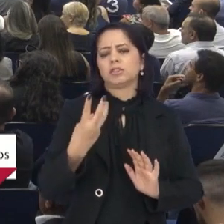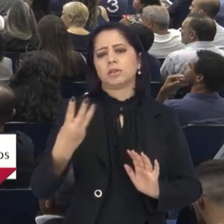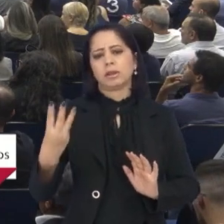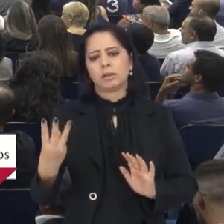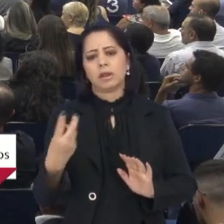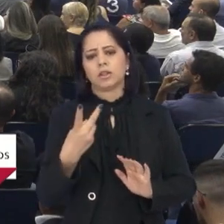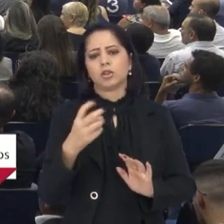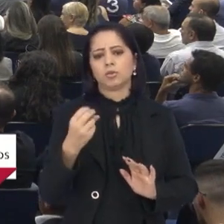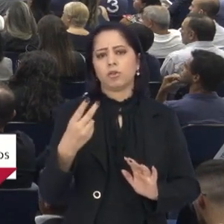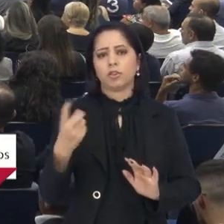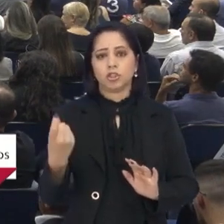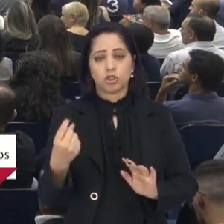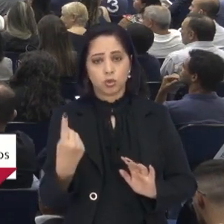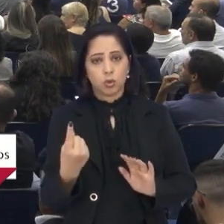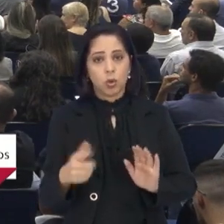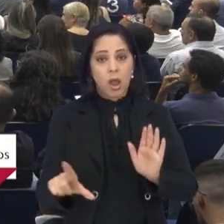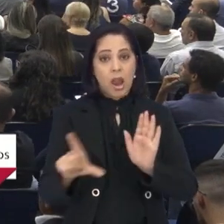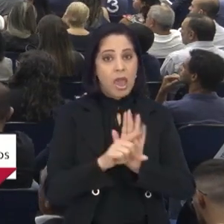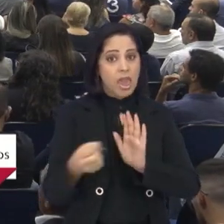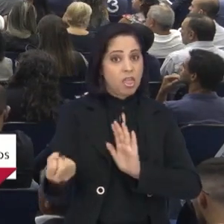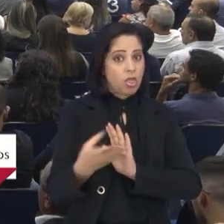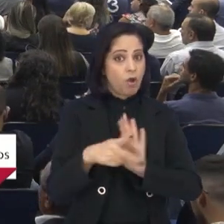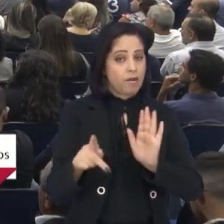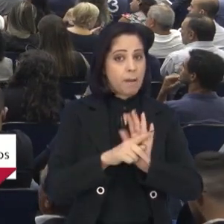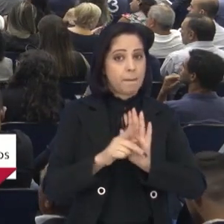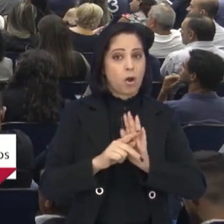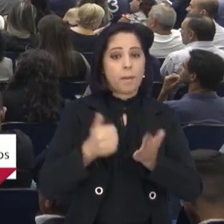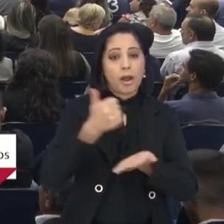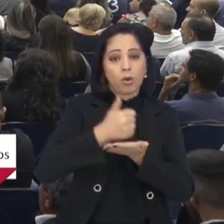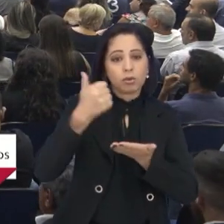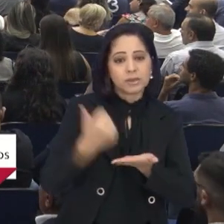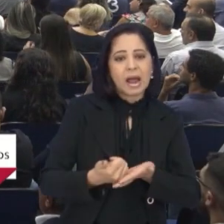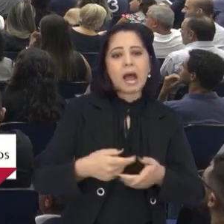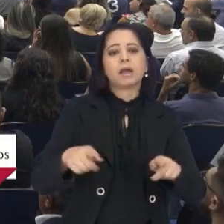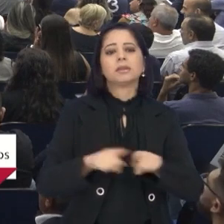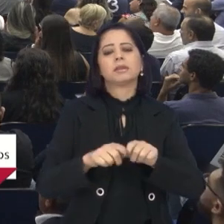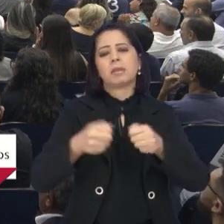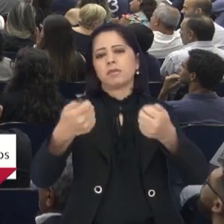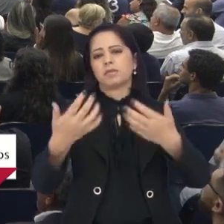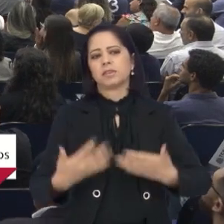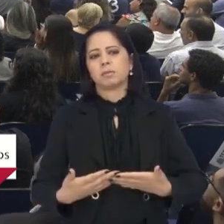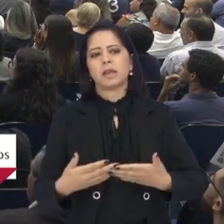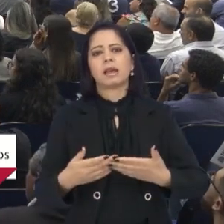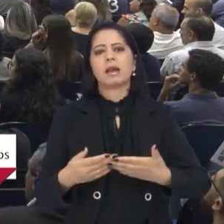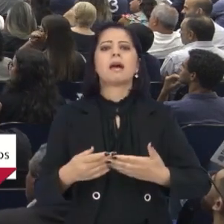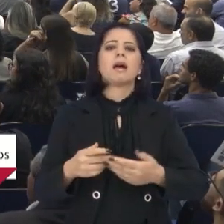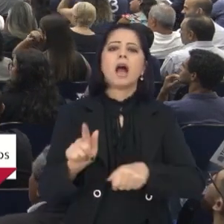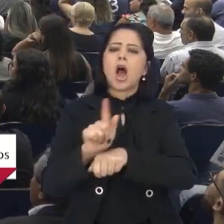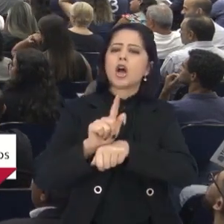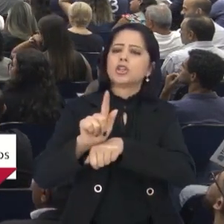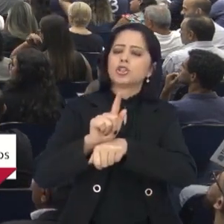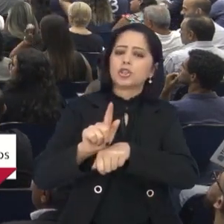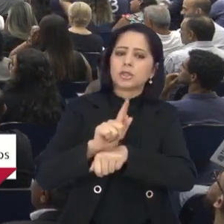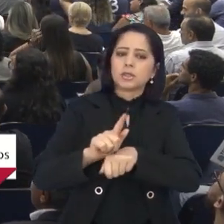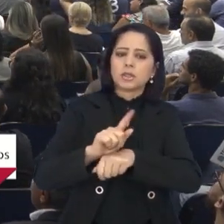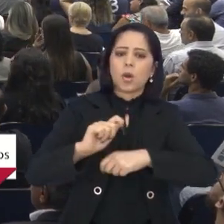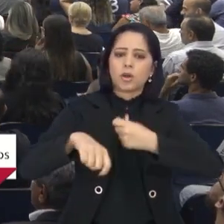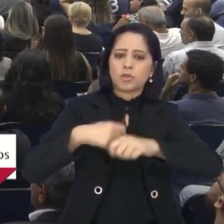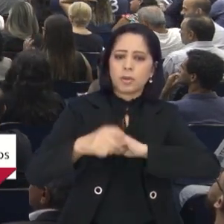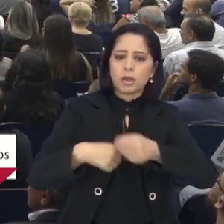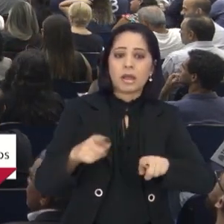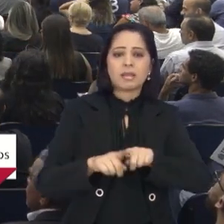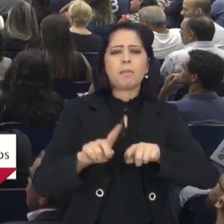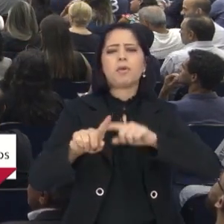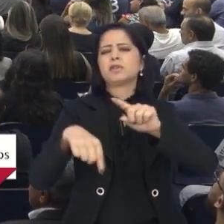a nova lei de licitações e contratos resultados do índice de efetividade da gestão Municipal o Dr Germano vai falar também um pouquinho sobre câmaras